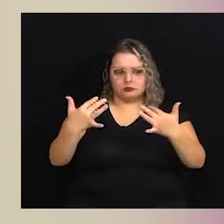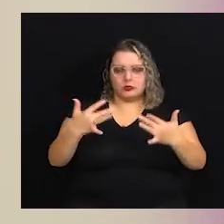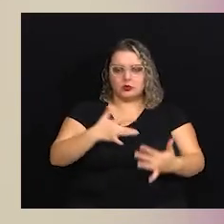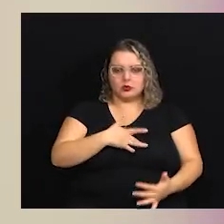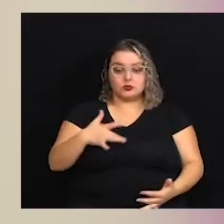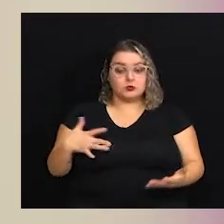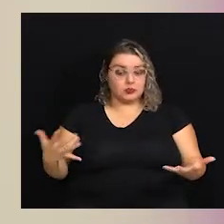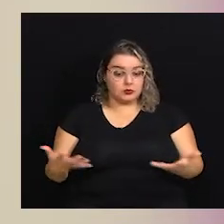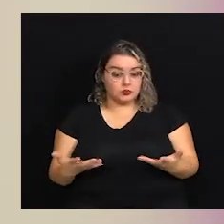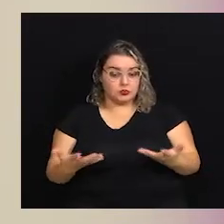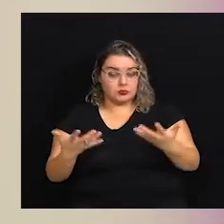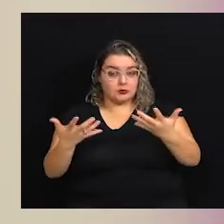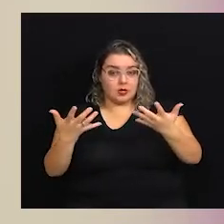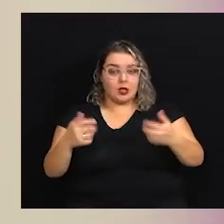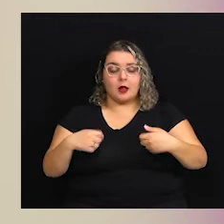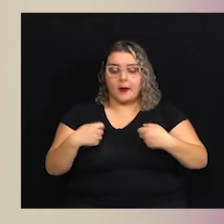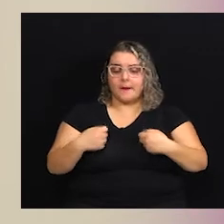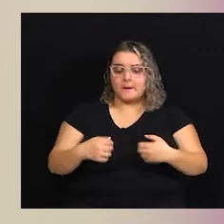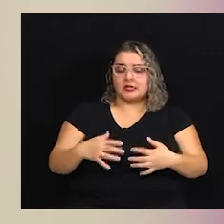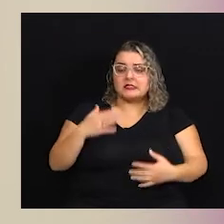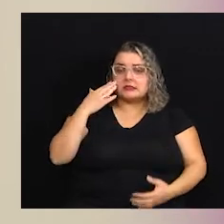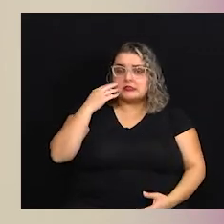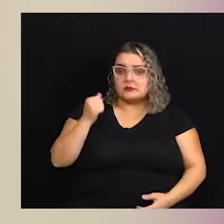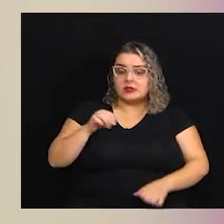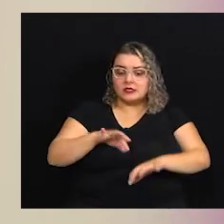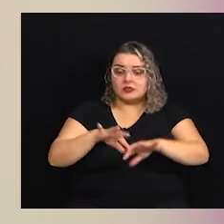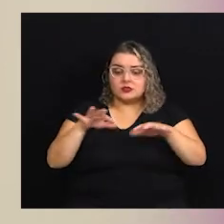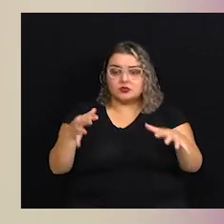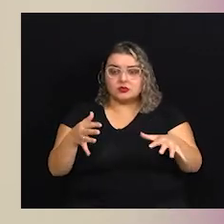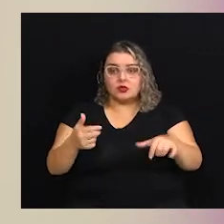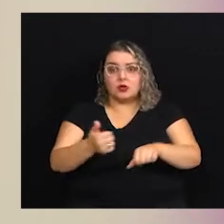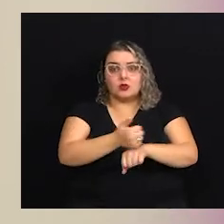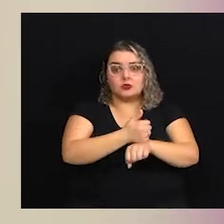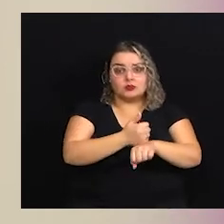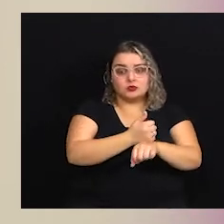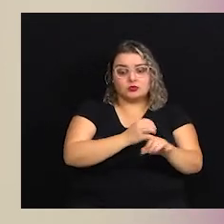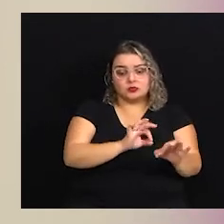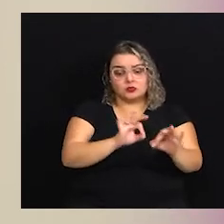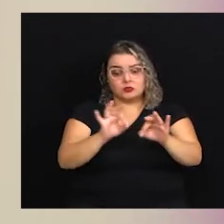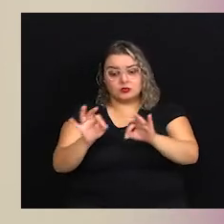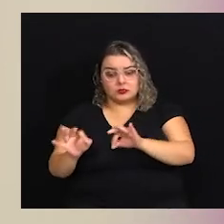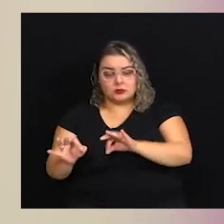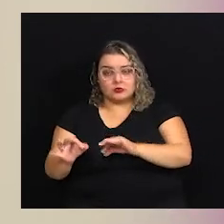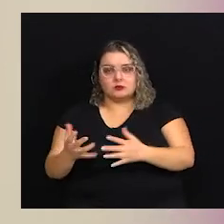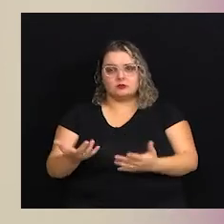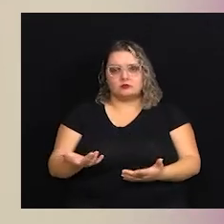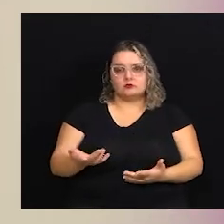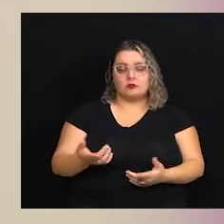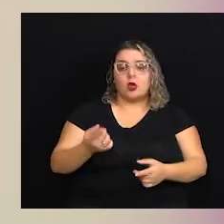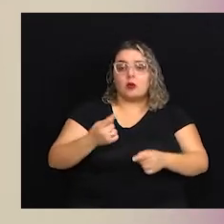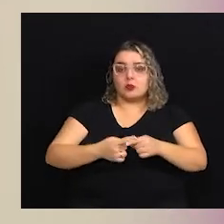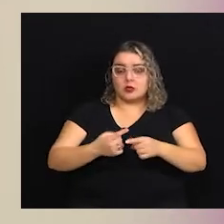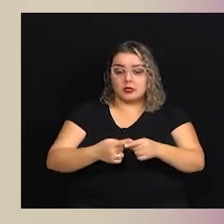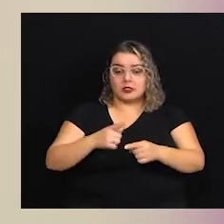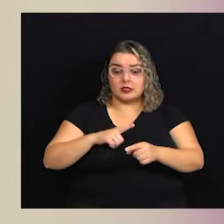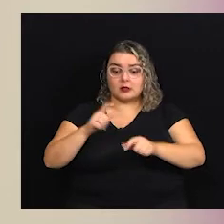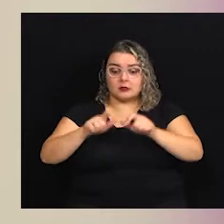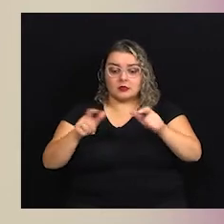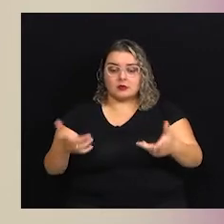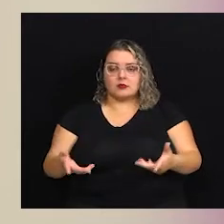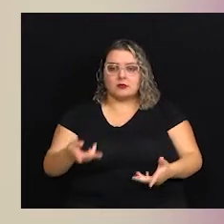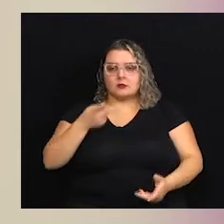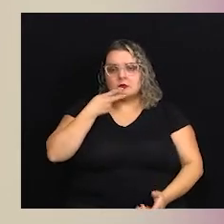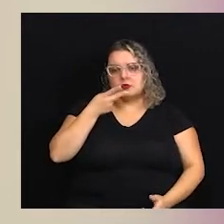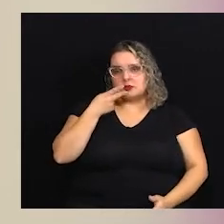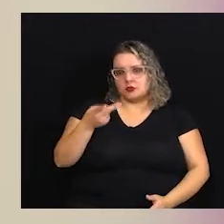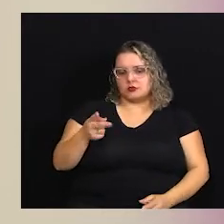que está aqui no Saúde é Vida? Ela tem que saber filtrar os profissionais que ela vai acompanhar, que ela vai seguir. Porque tem muita